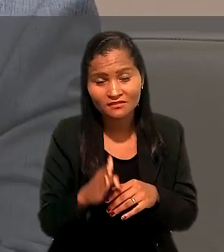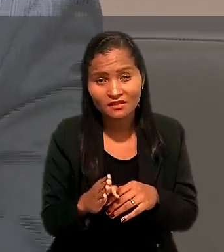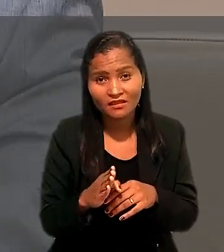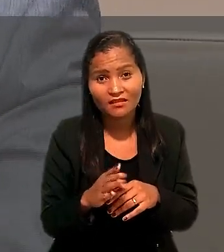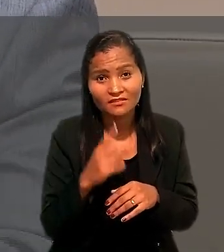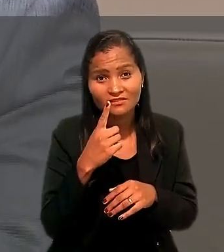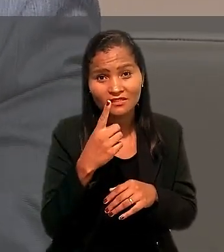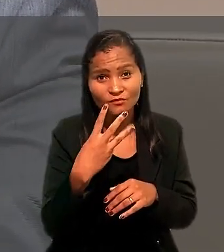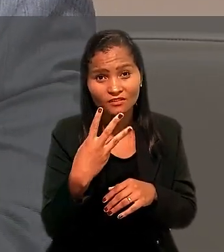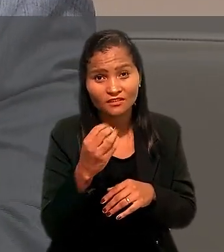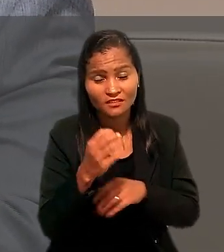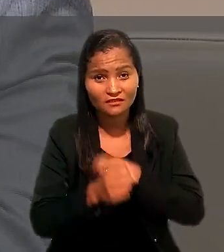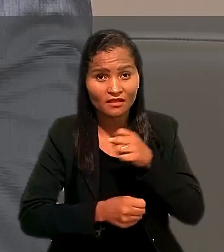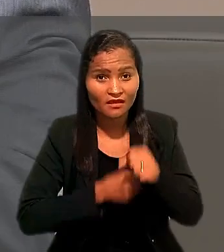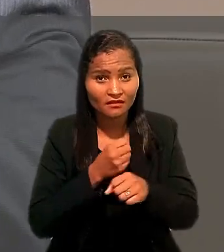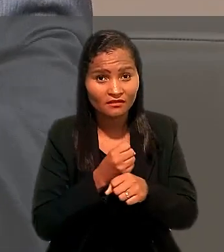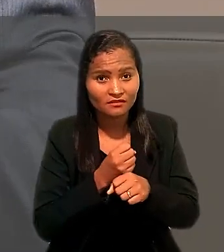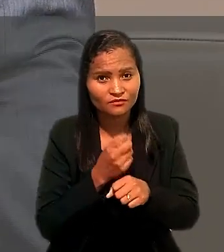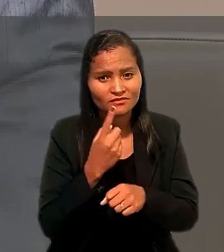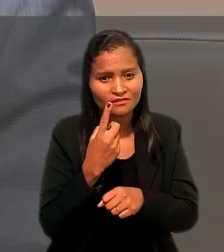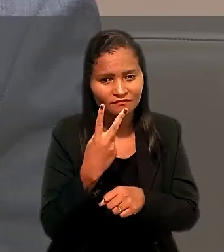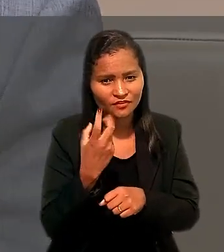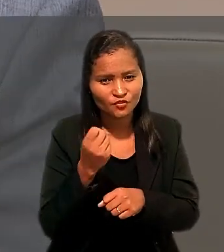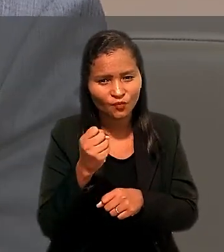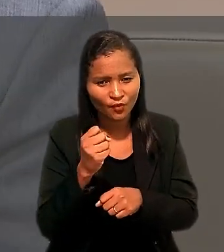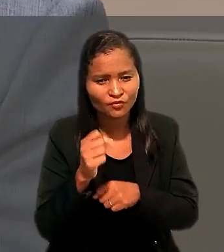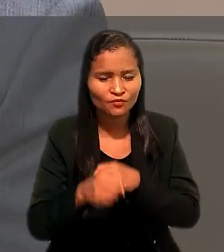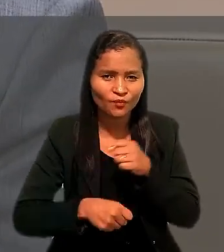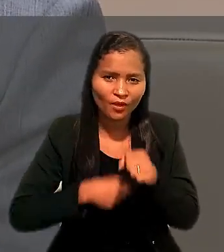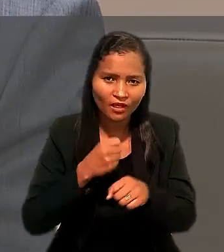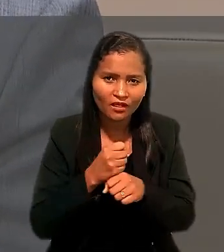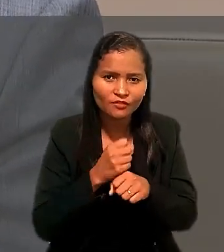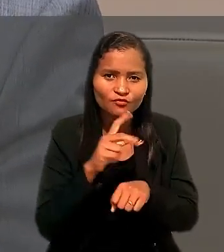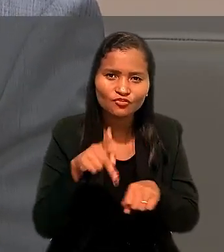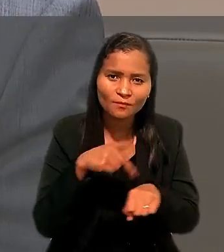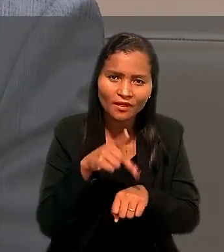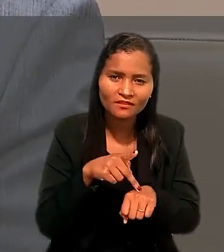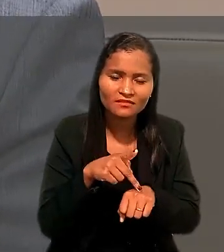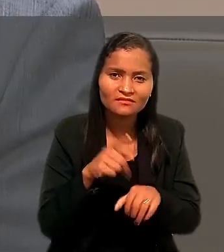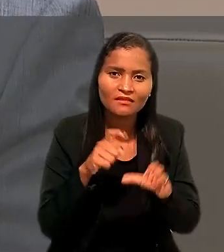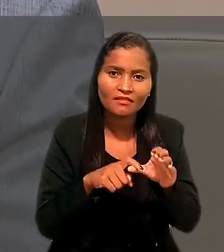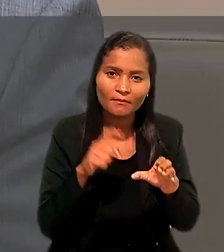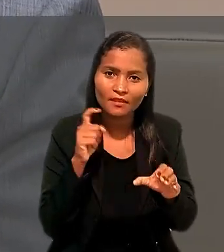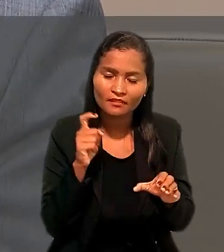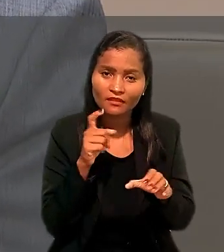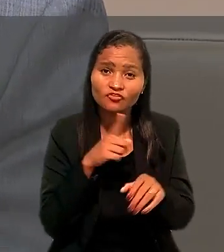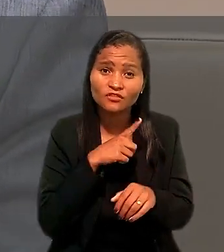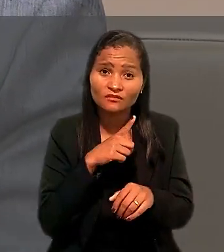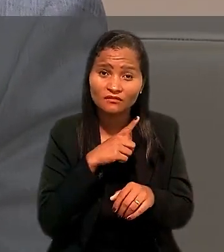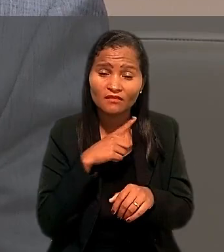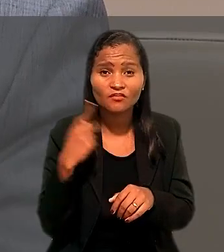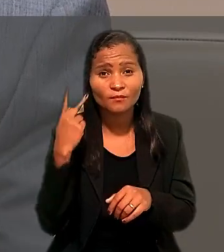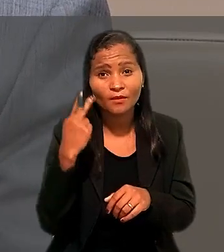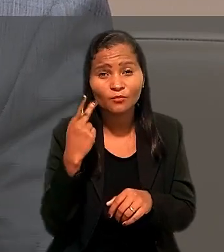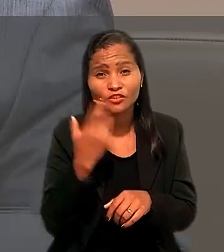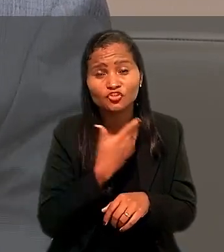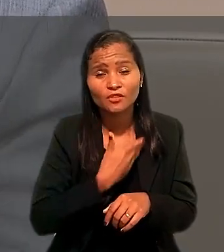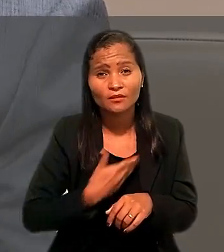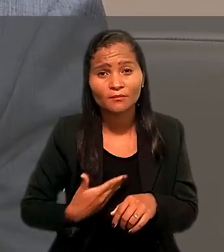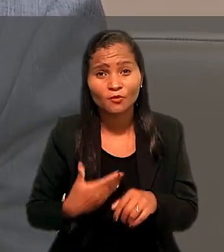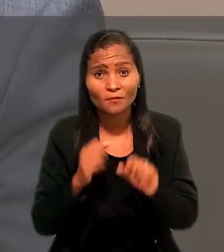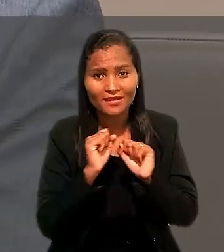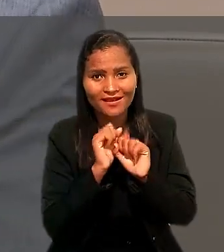brasileira, em 130 anos, 128 anos de país independente, em que surgiu uma política